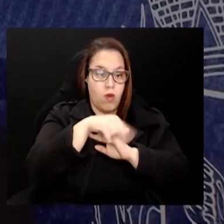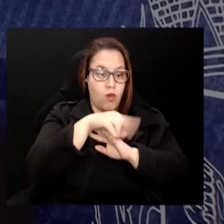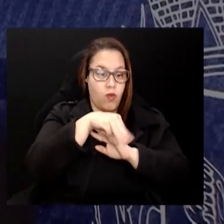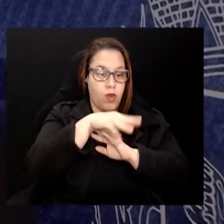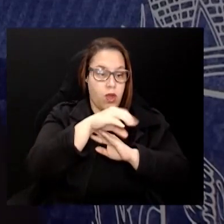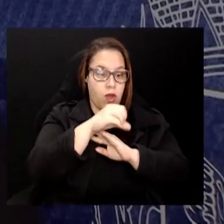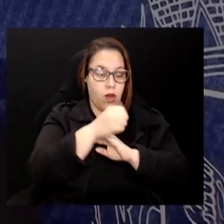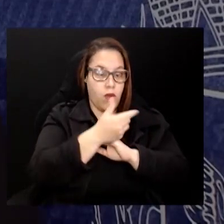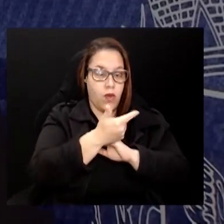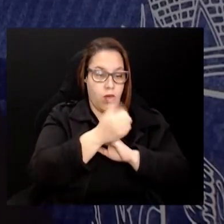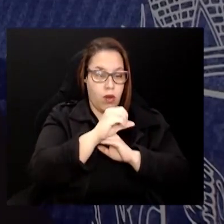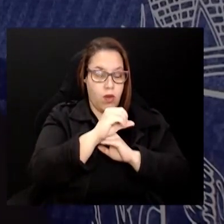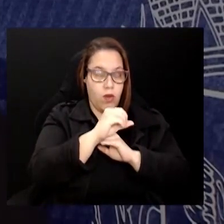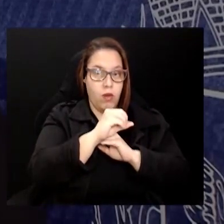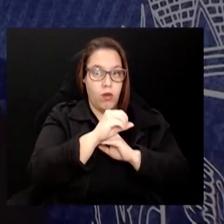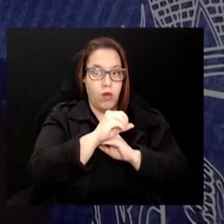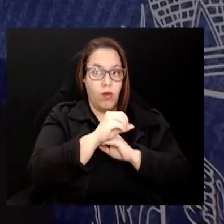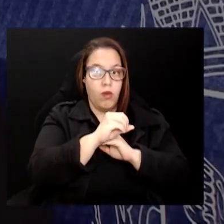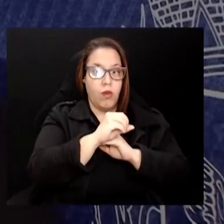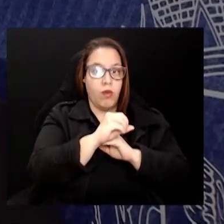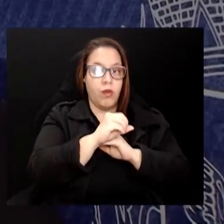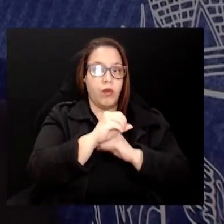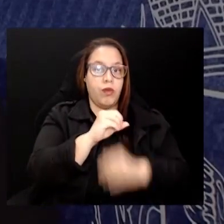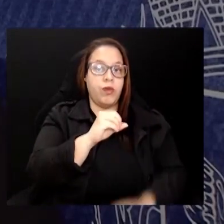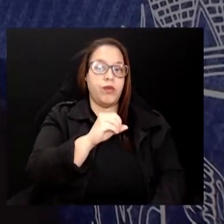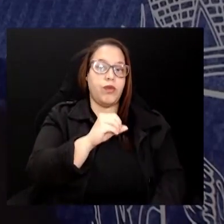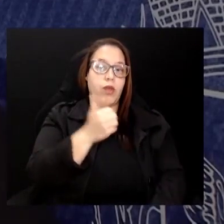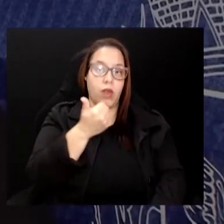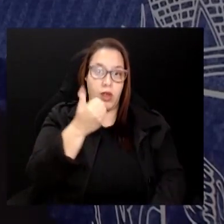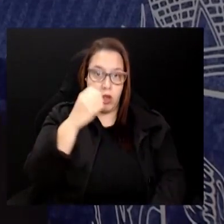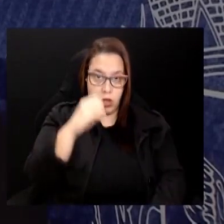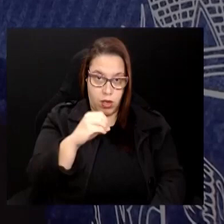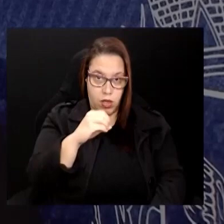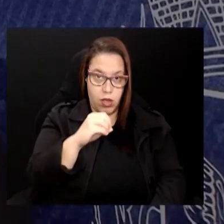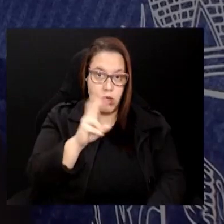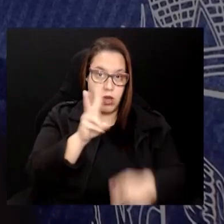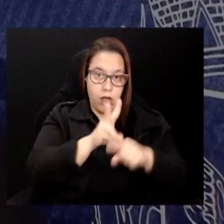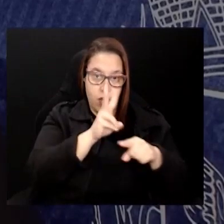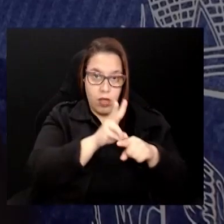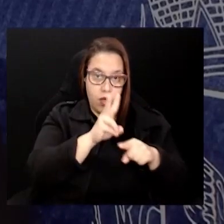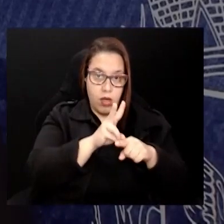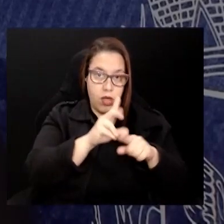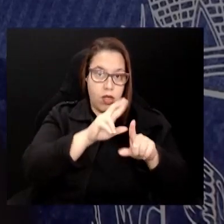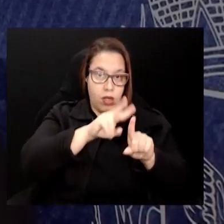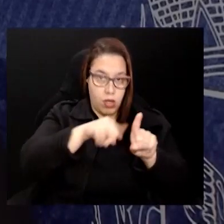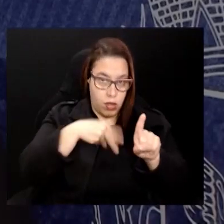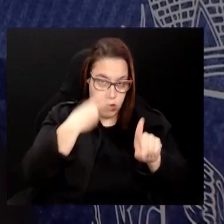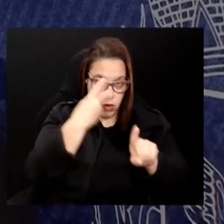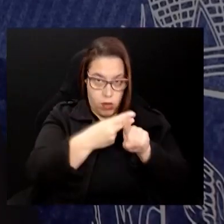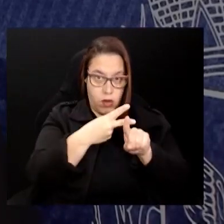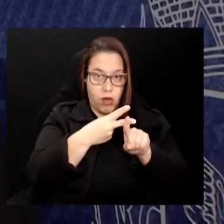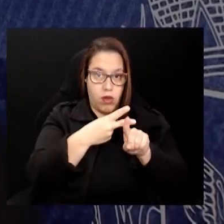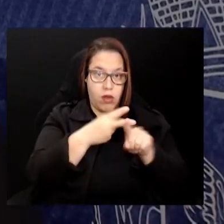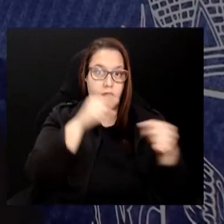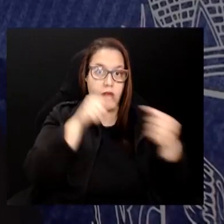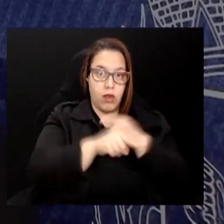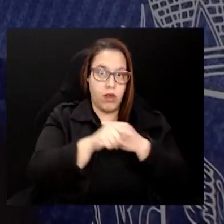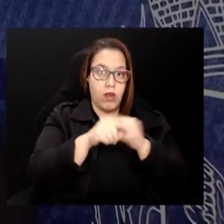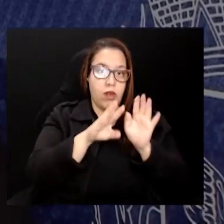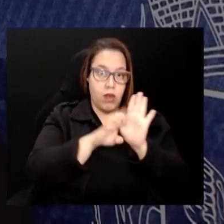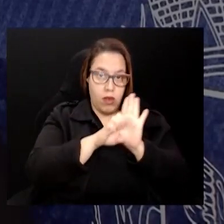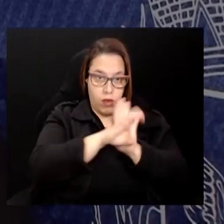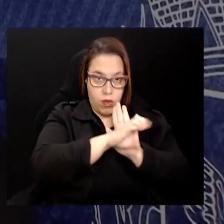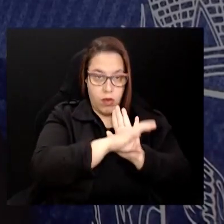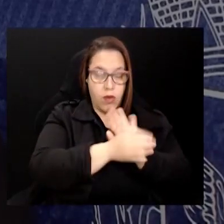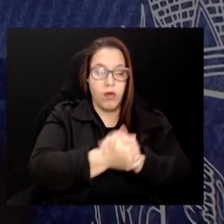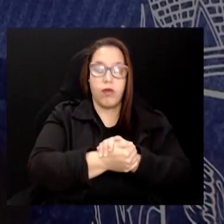tem são 10 micro-organismos que ela protege, então a gente agora amplia a cobertura contra esses micro-organismos. E como vai ser feita